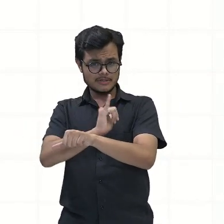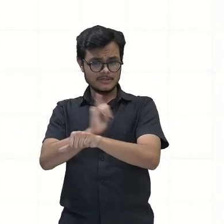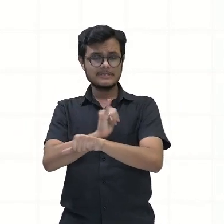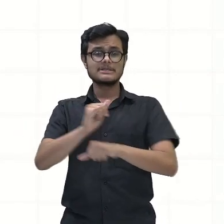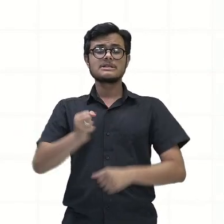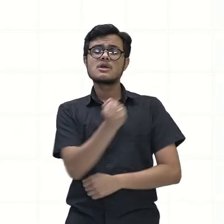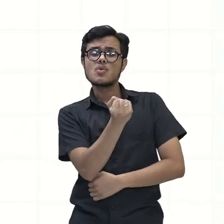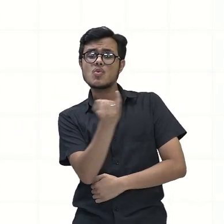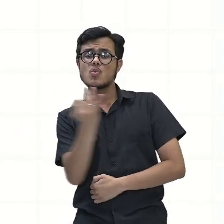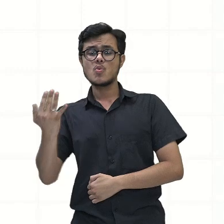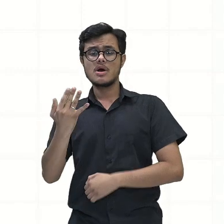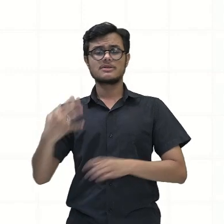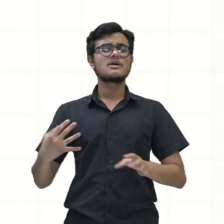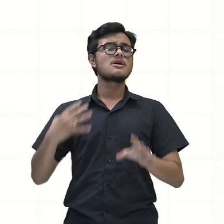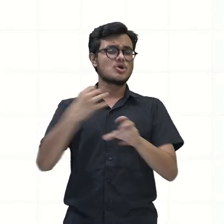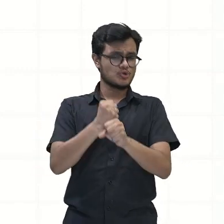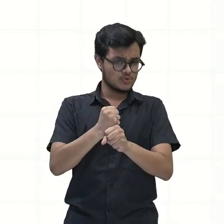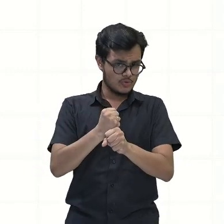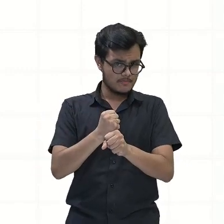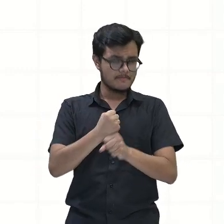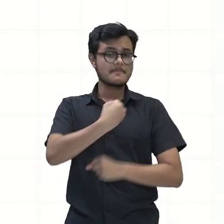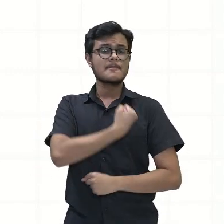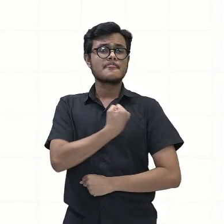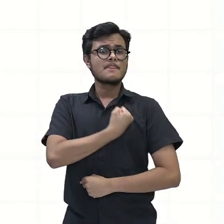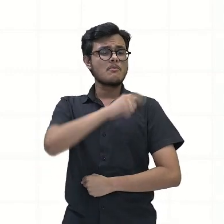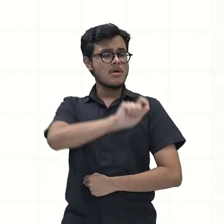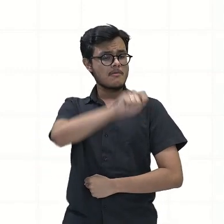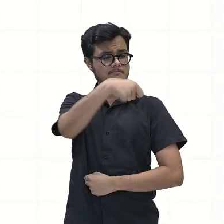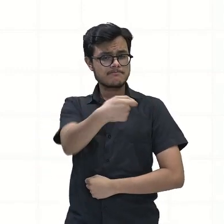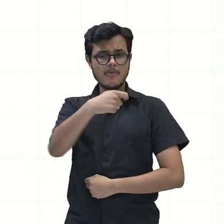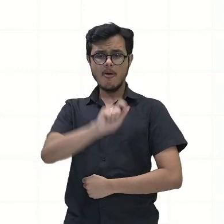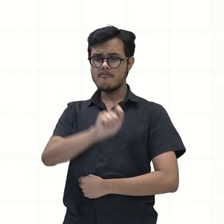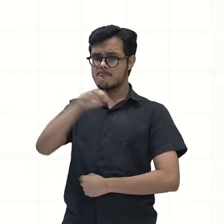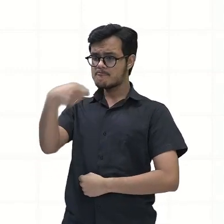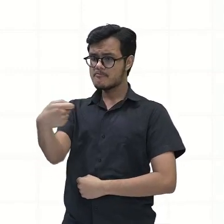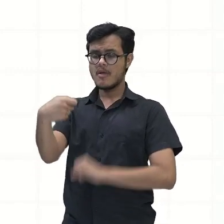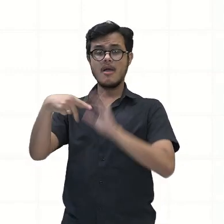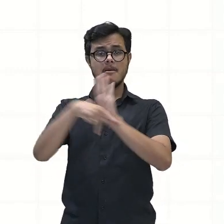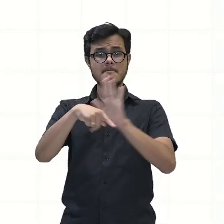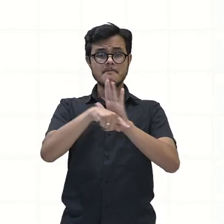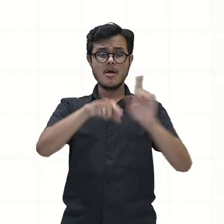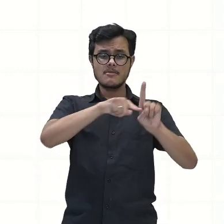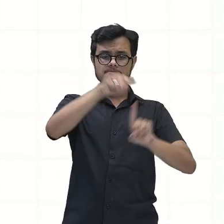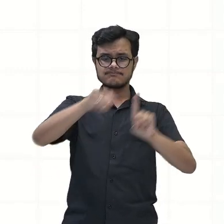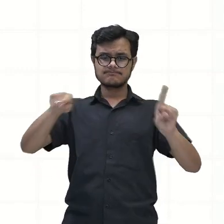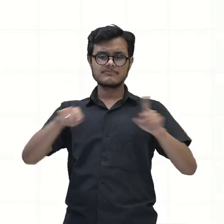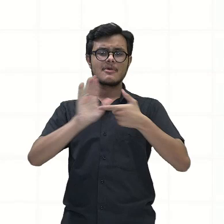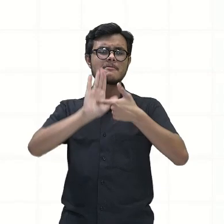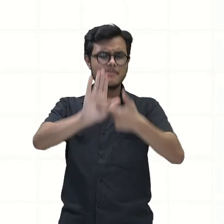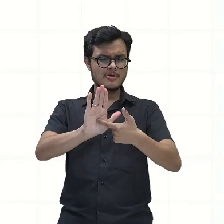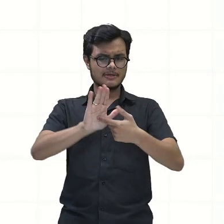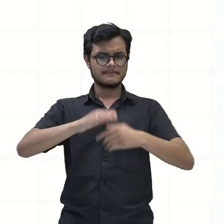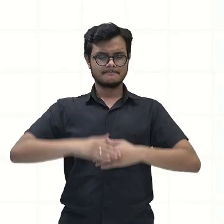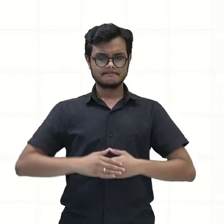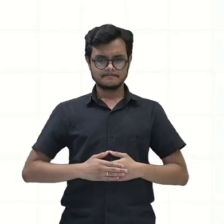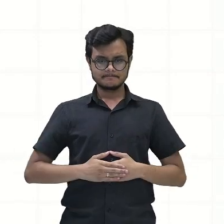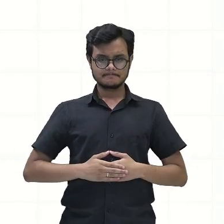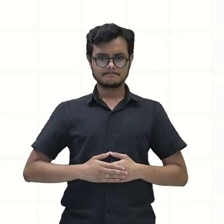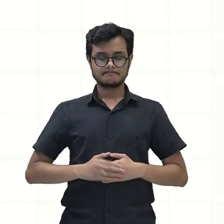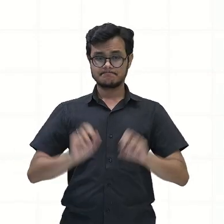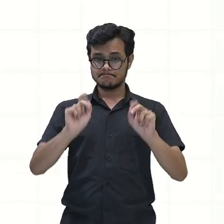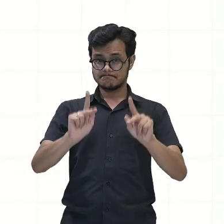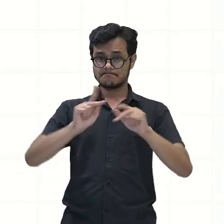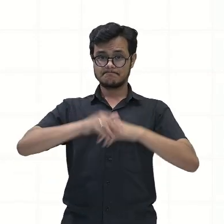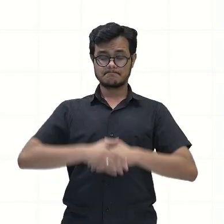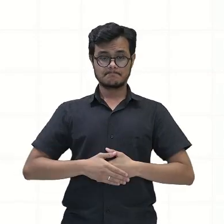quantificando ele, medindo através aí de ilustrações que nós vamos observar.